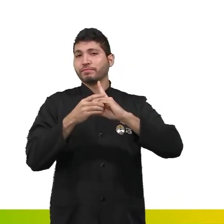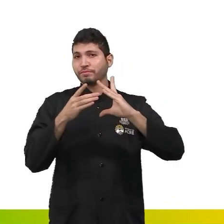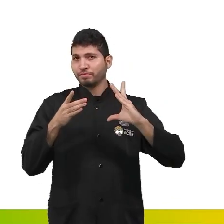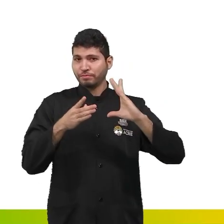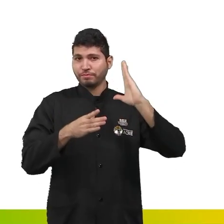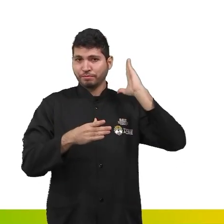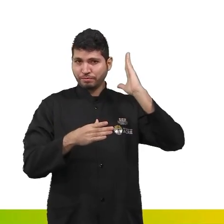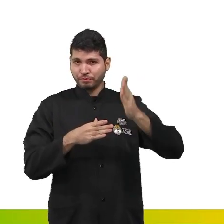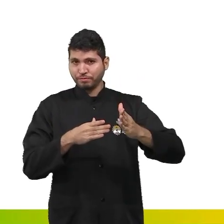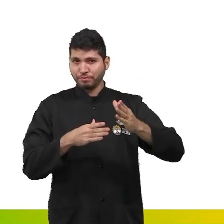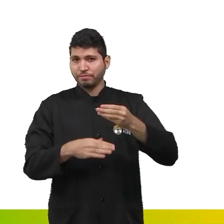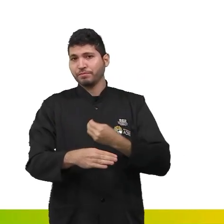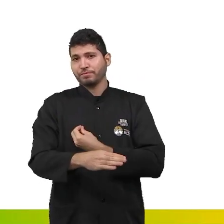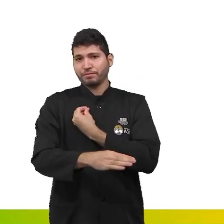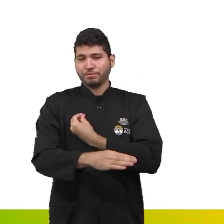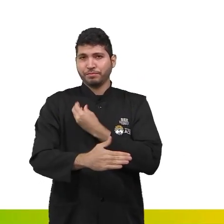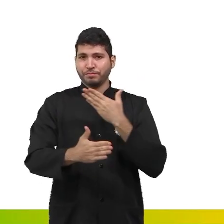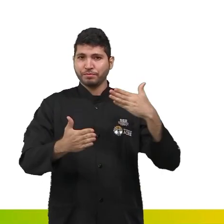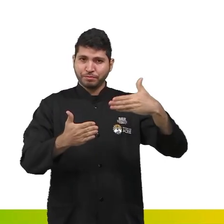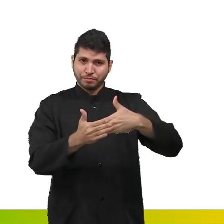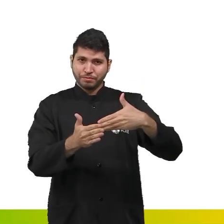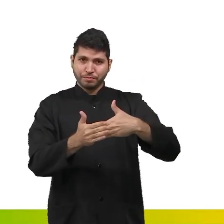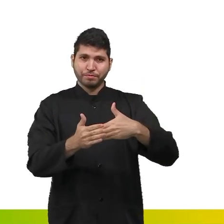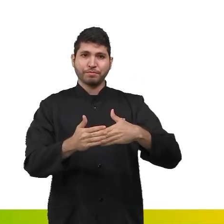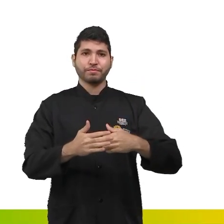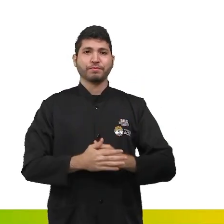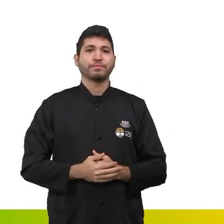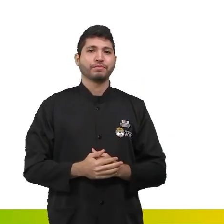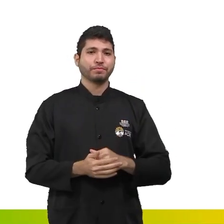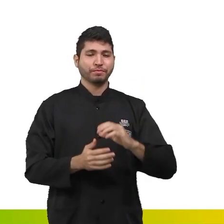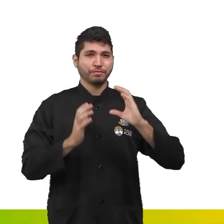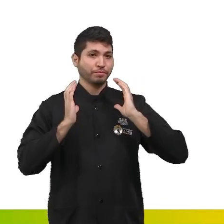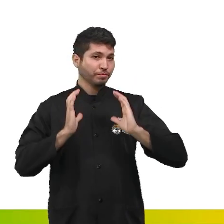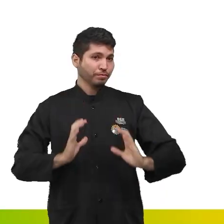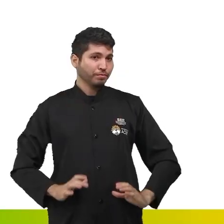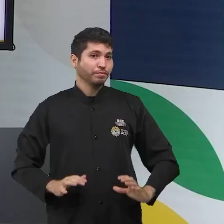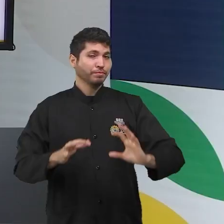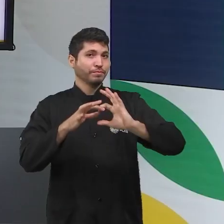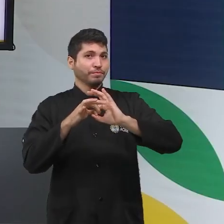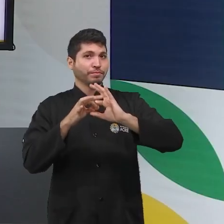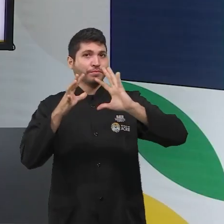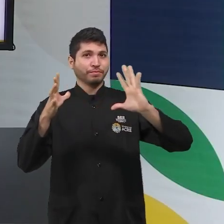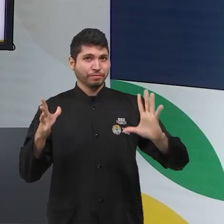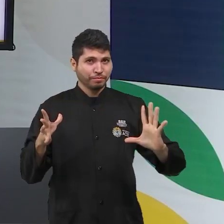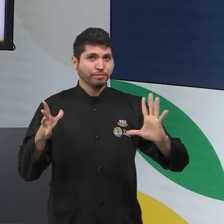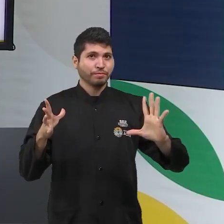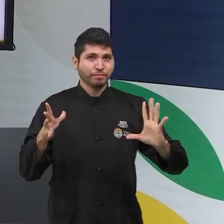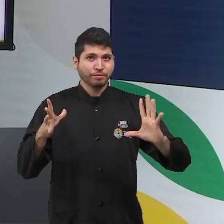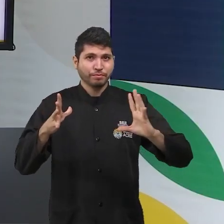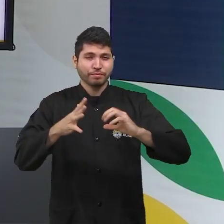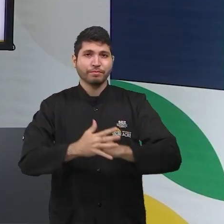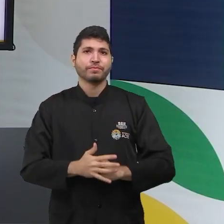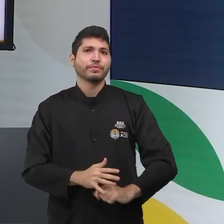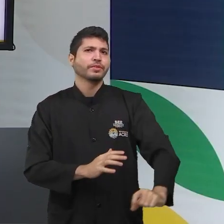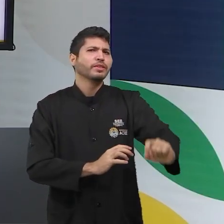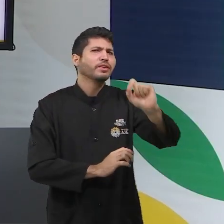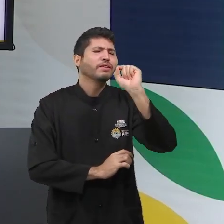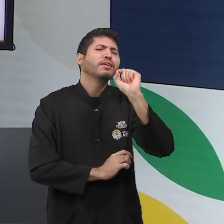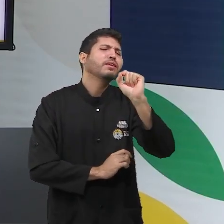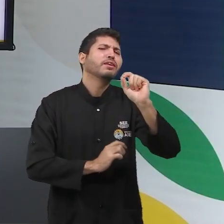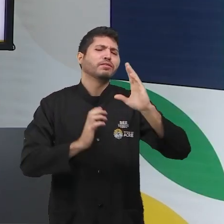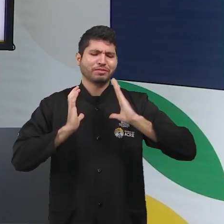direta, com a participação dos cidadãos livres. Olha como você lembra. Quem era cidadão na Grécia